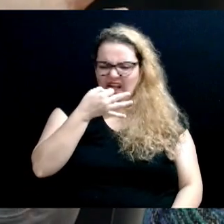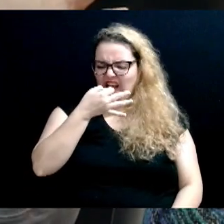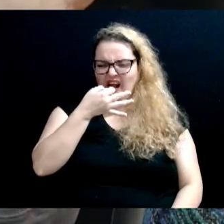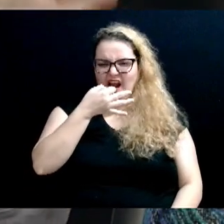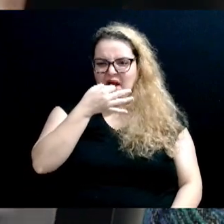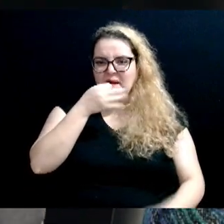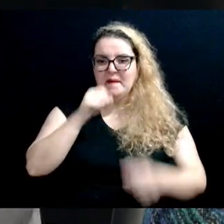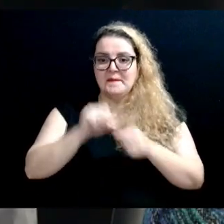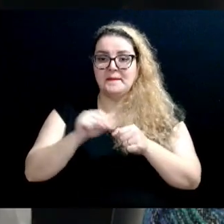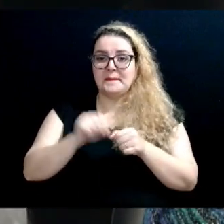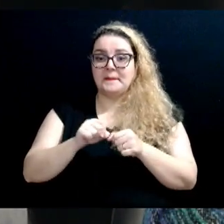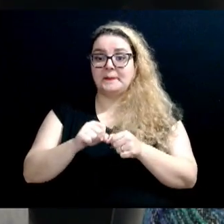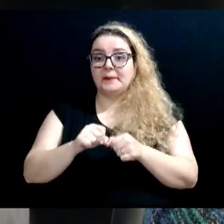inteligência artificial